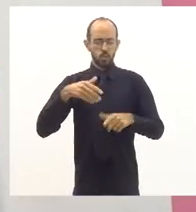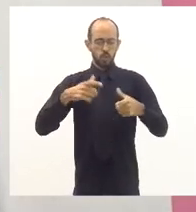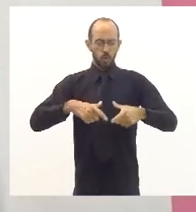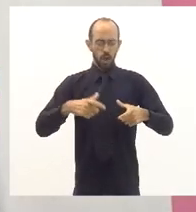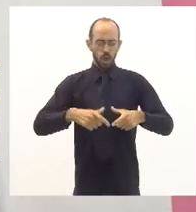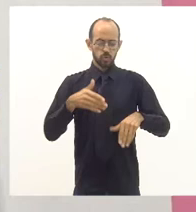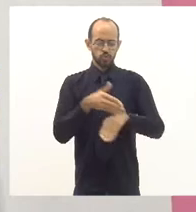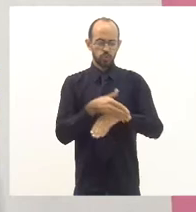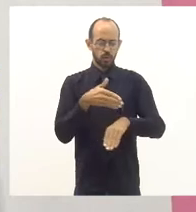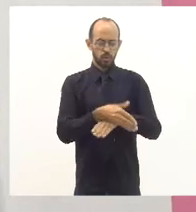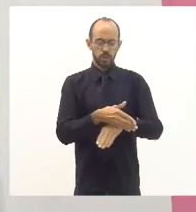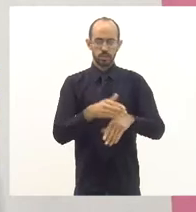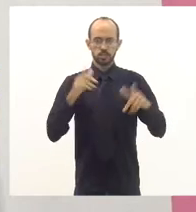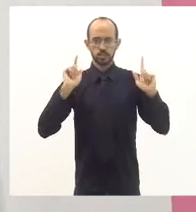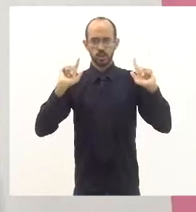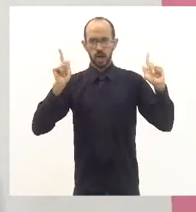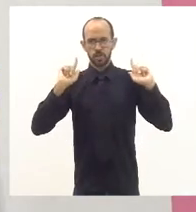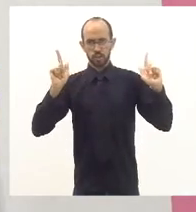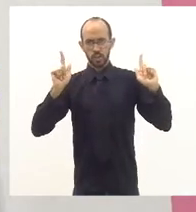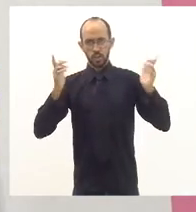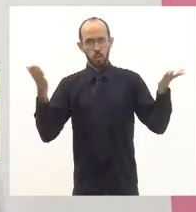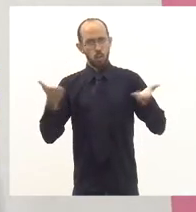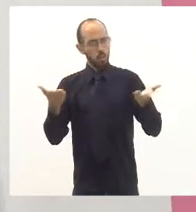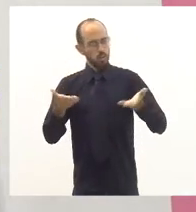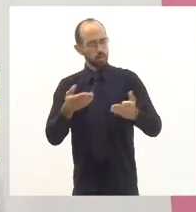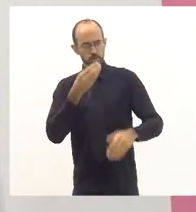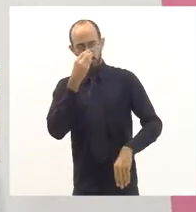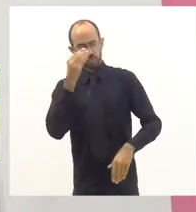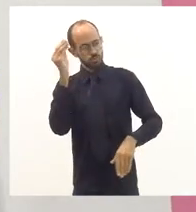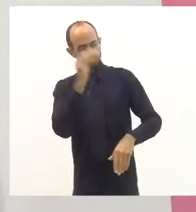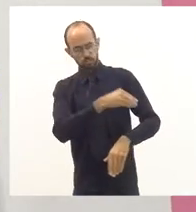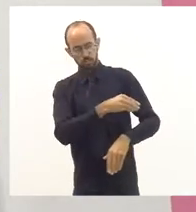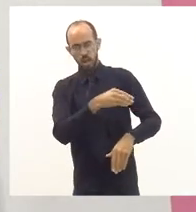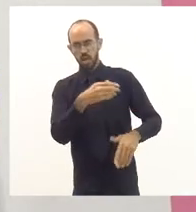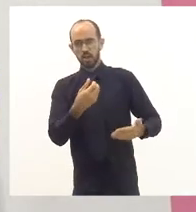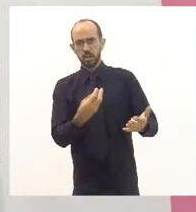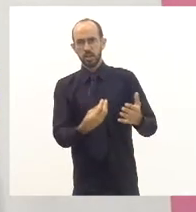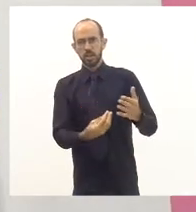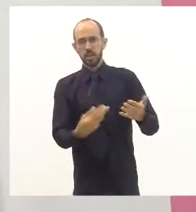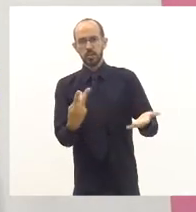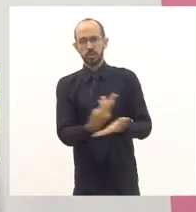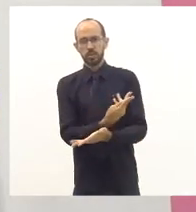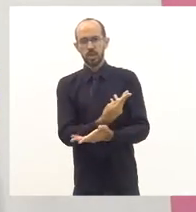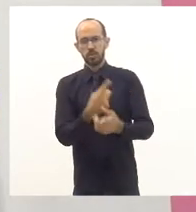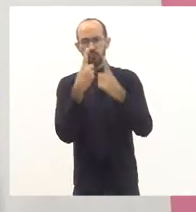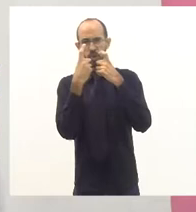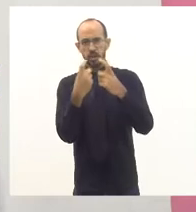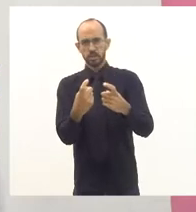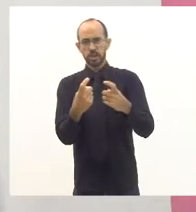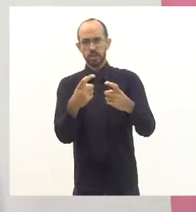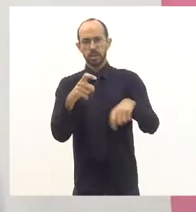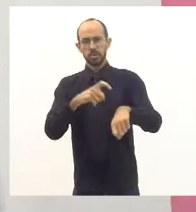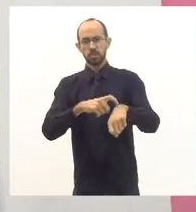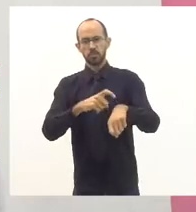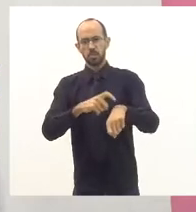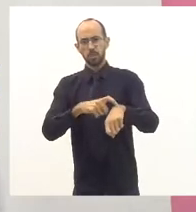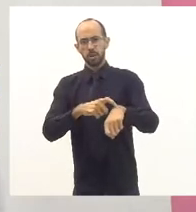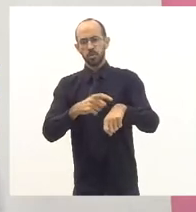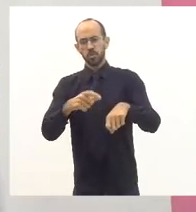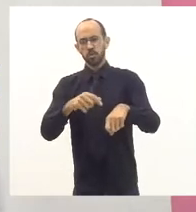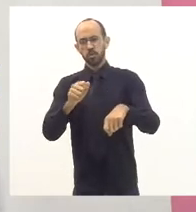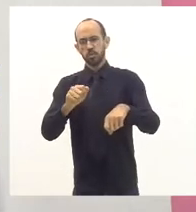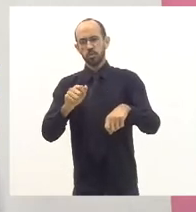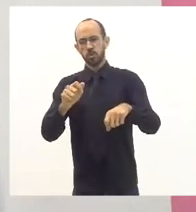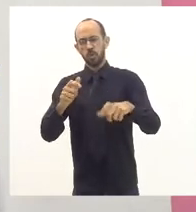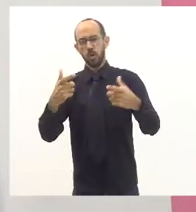lazer, e hoje a gente está, o Deus dará, sofrendo violência até no momento que a gente vai para um espaço de cultura, de lazer, a